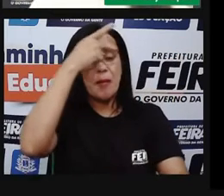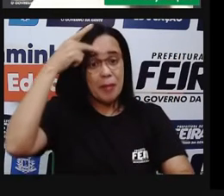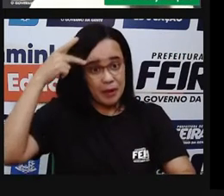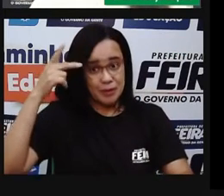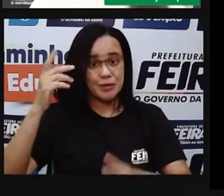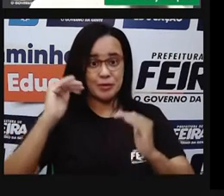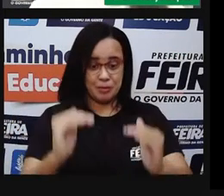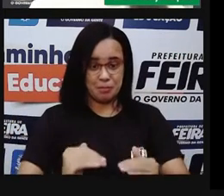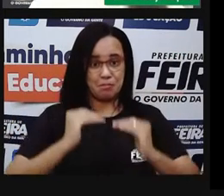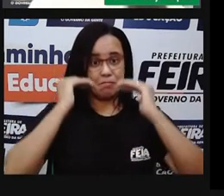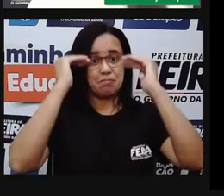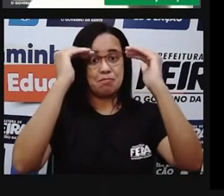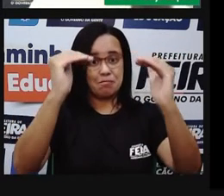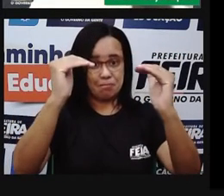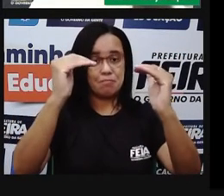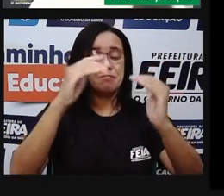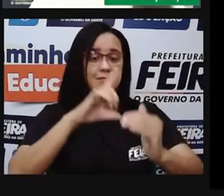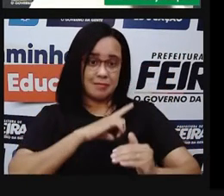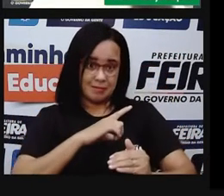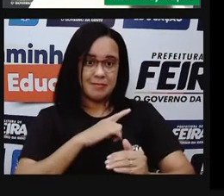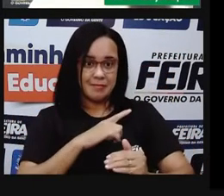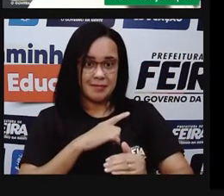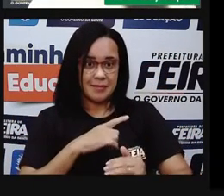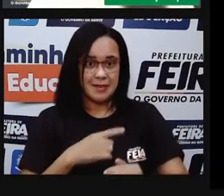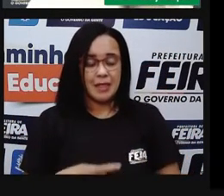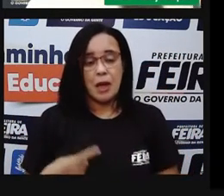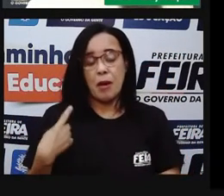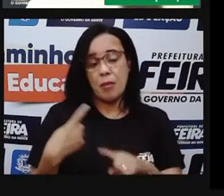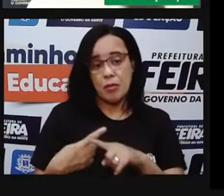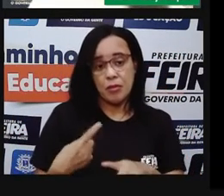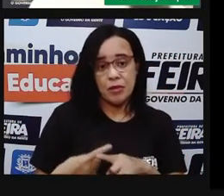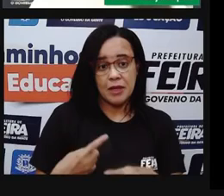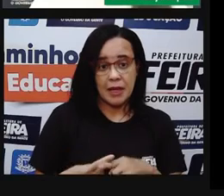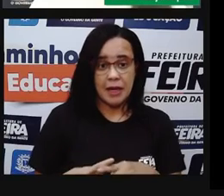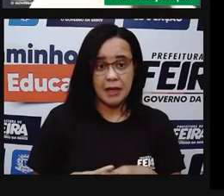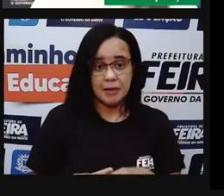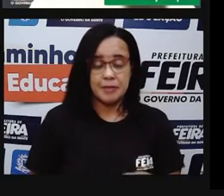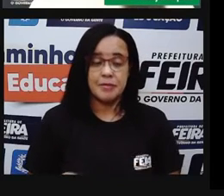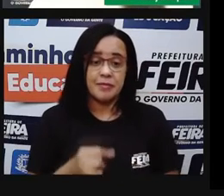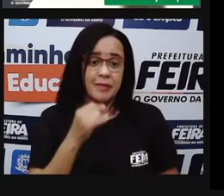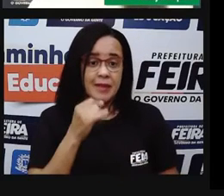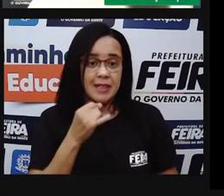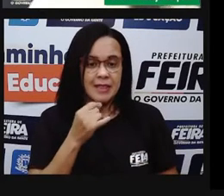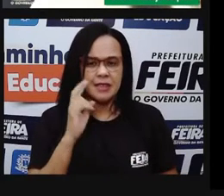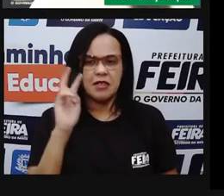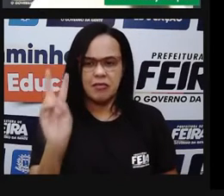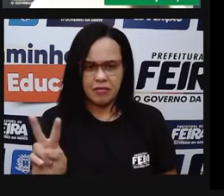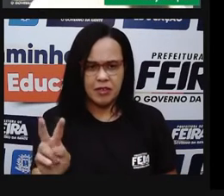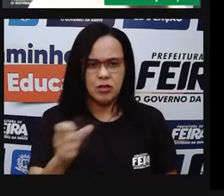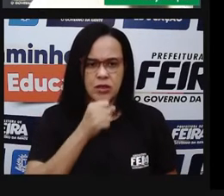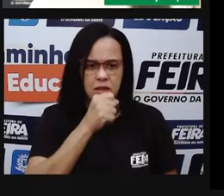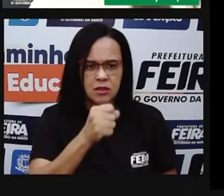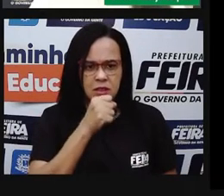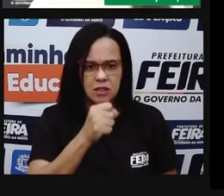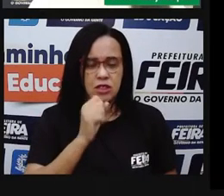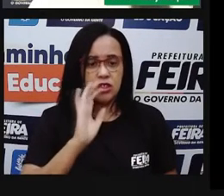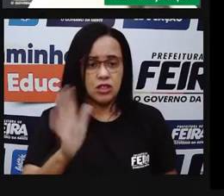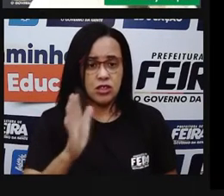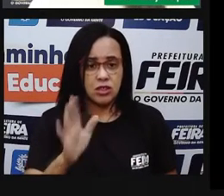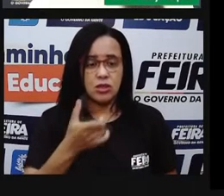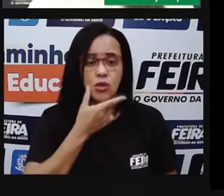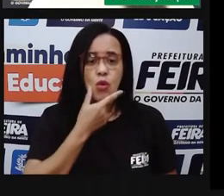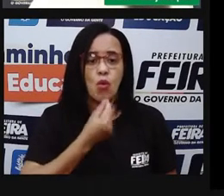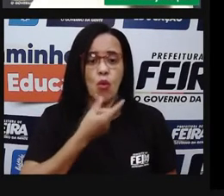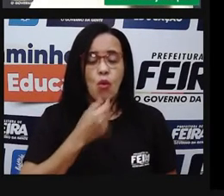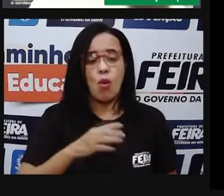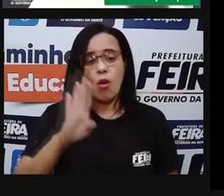categoria. Vocês viram como Bel, através da capoeira, né, Bel Pires, que veio na nossa aula, dar uma entrevista, a capoeira tirou ele, né, talvez